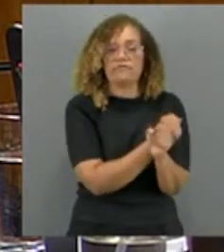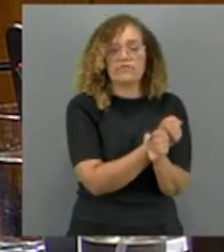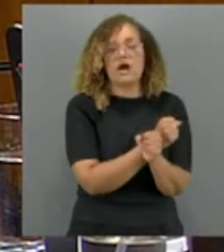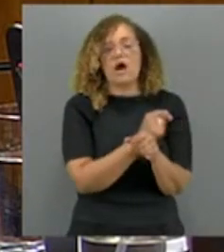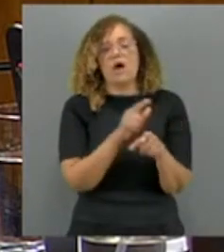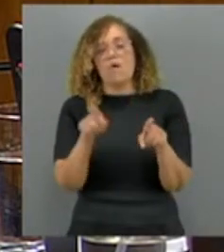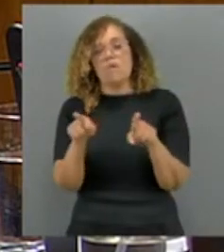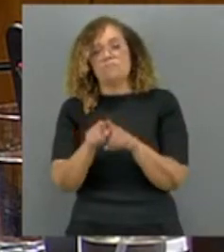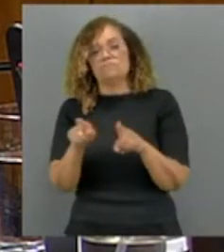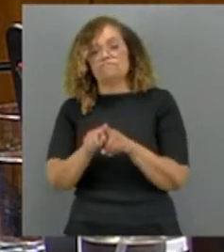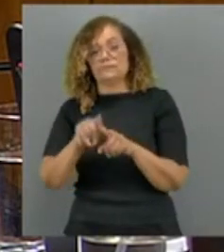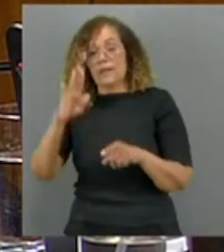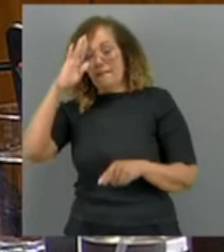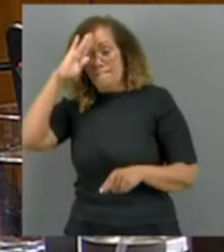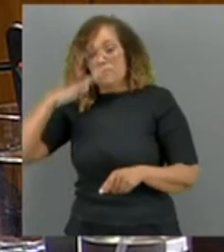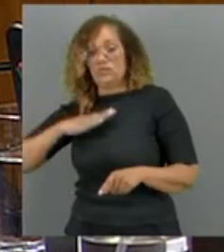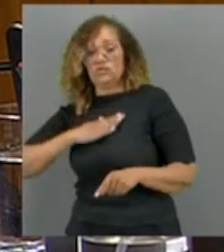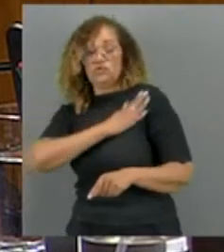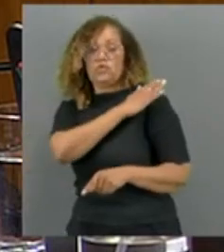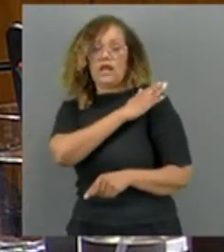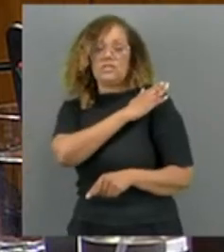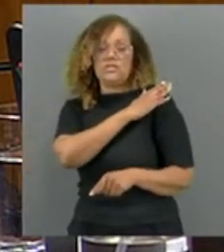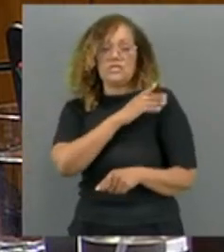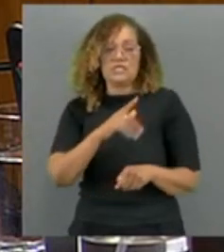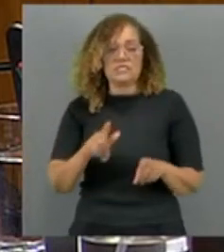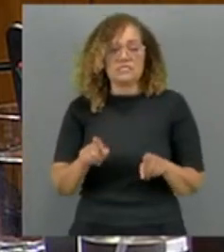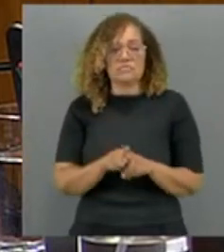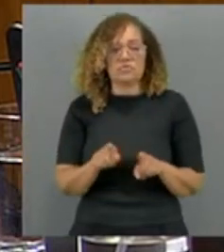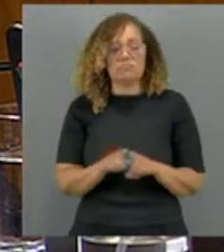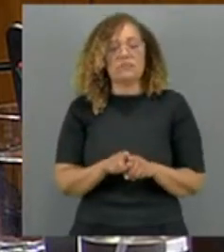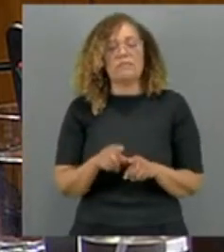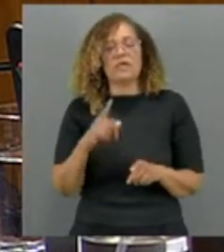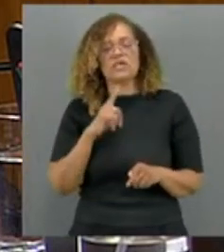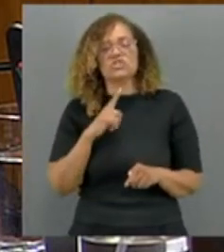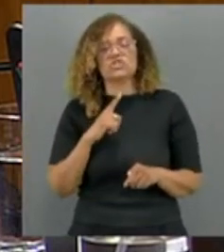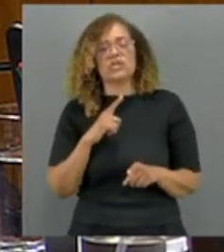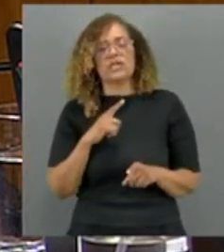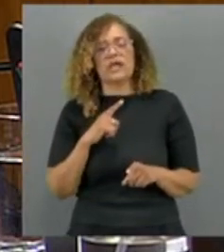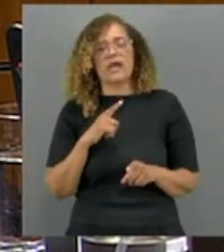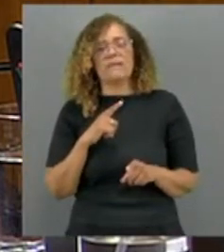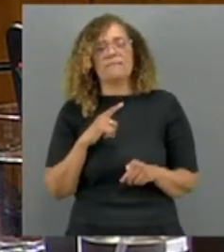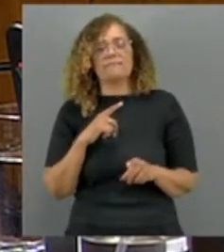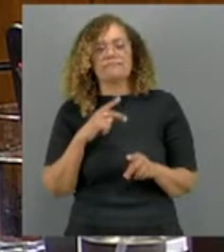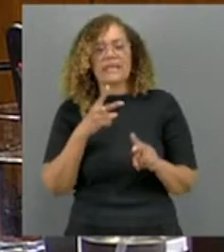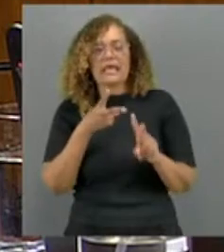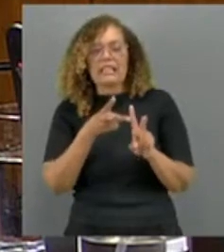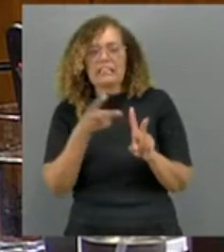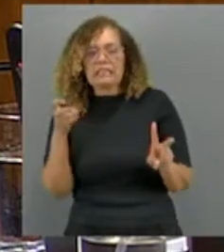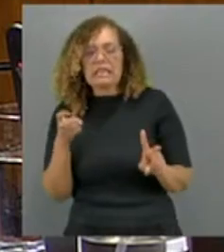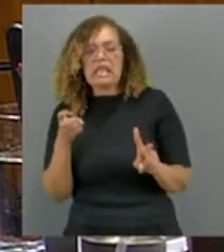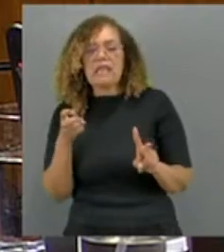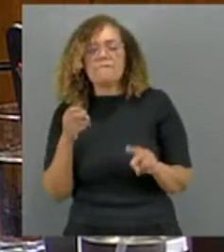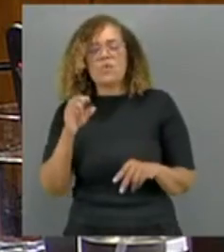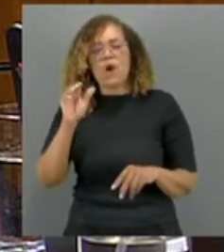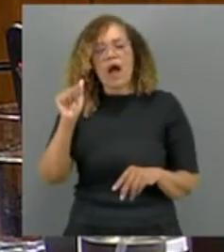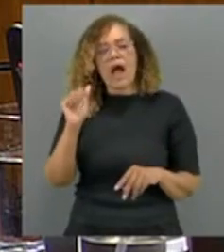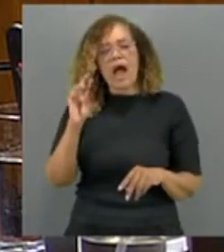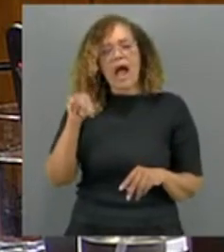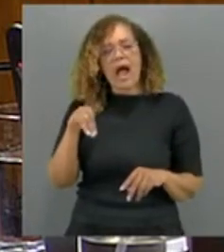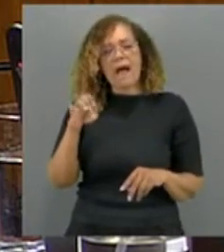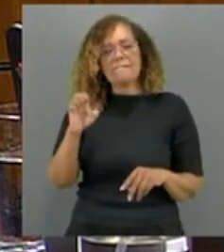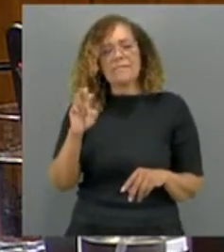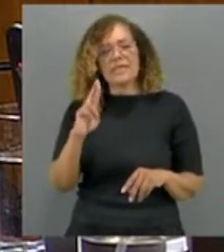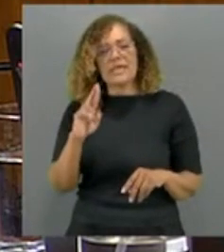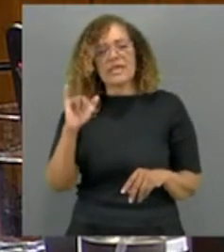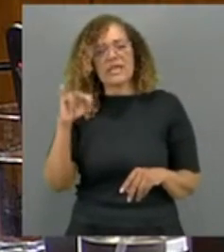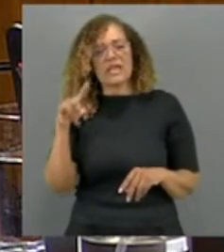isso justificaria a dizimação das tribos ameríndias na América do Sul, isso justificaria a invasão